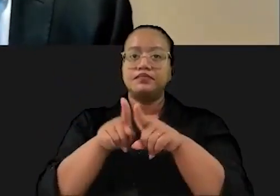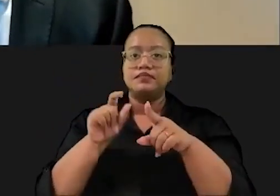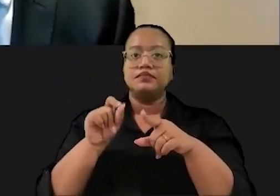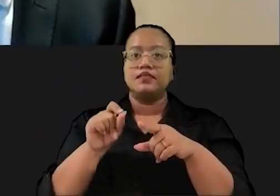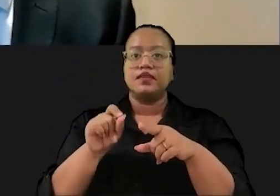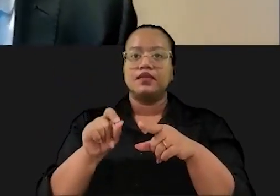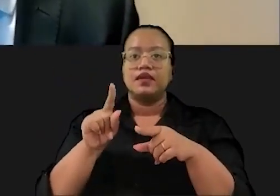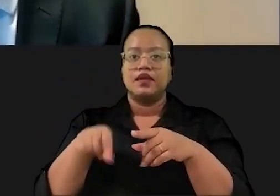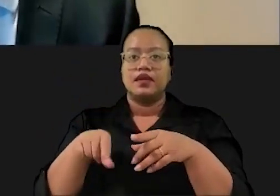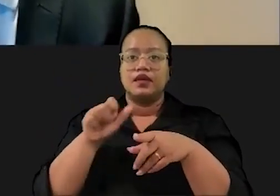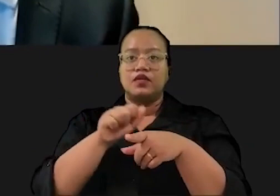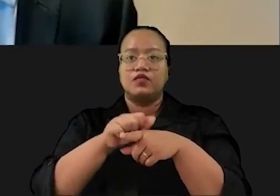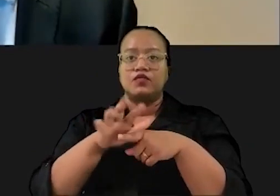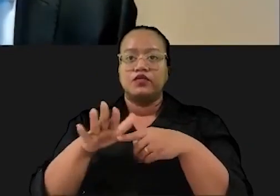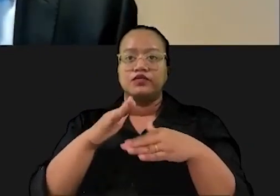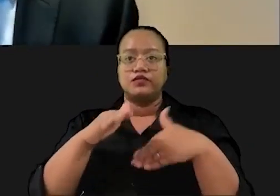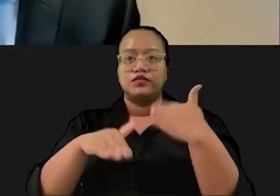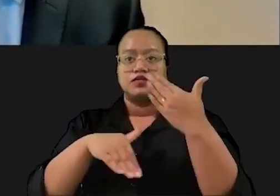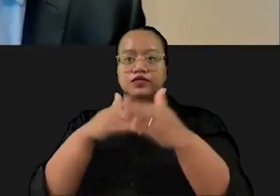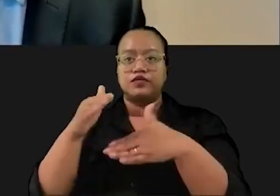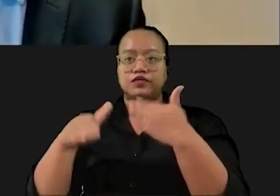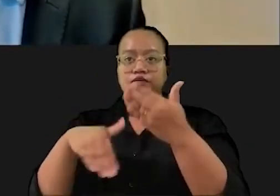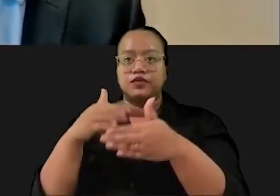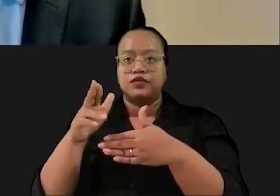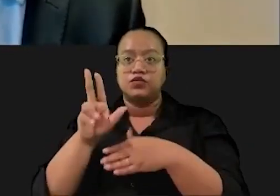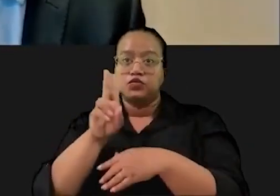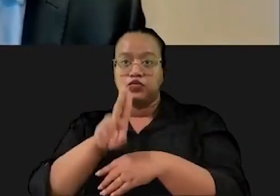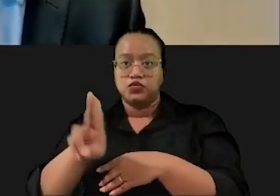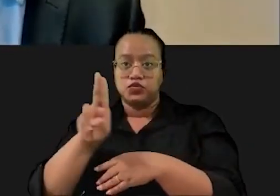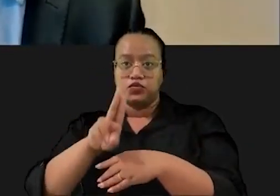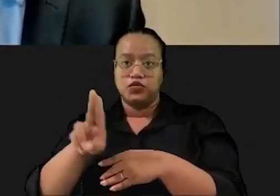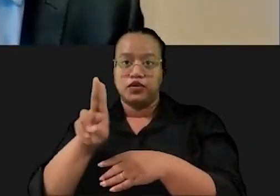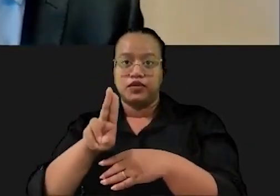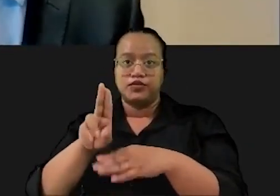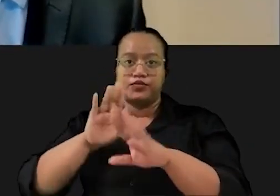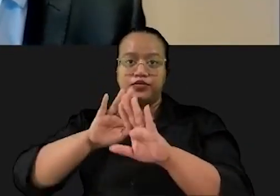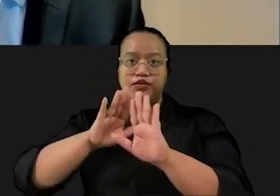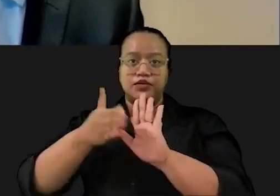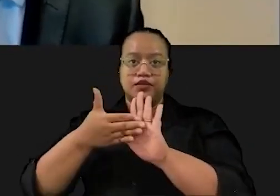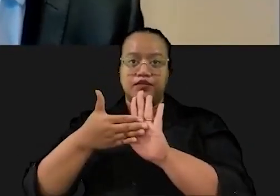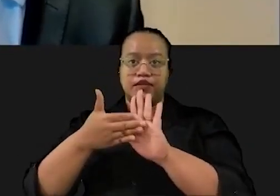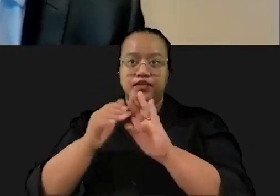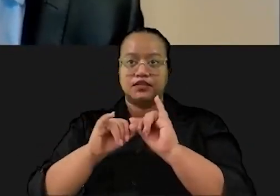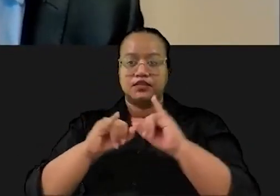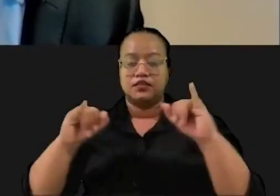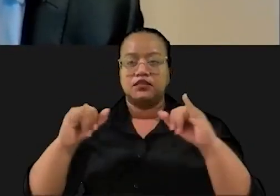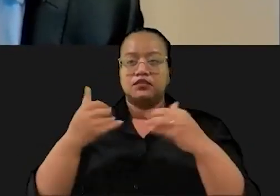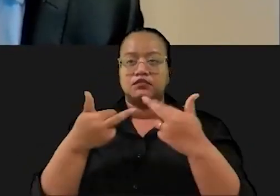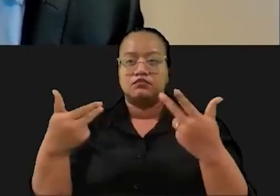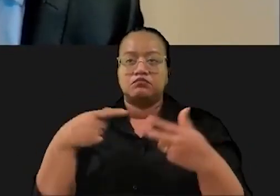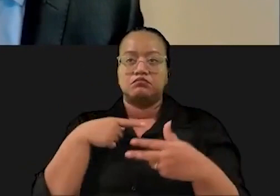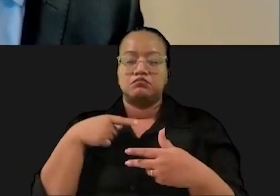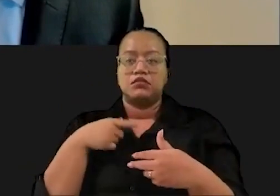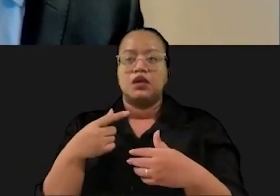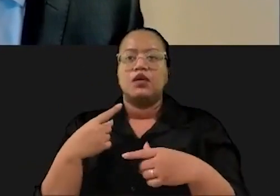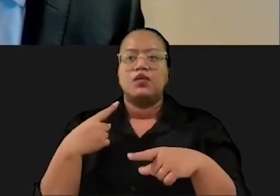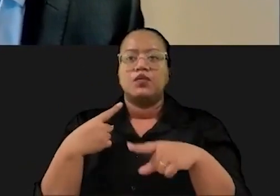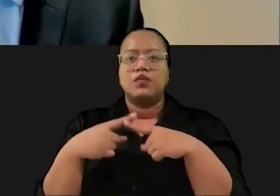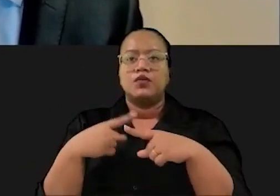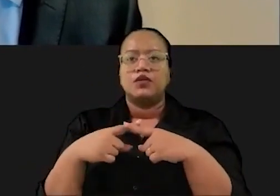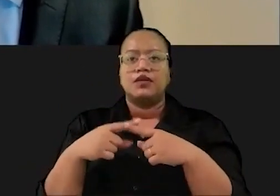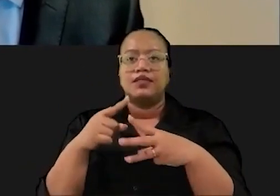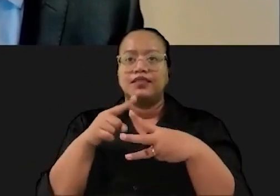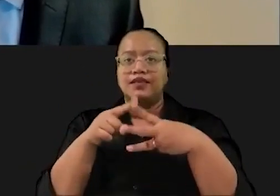3 pontos fracos do PJE e que têm tornado difícil o desenvolvimento do sistema e que a gente precisaria